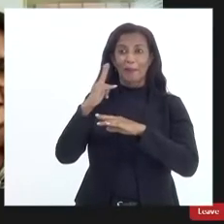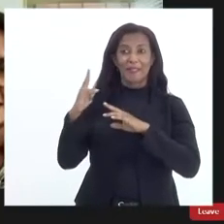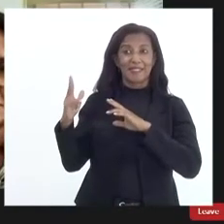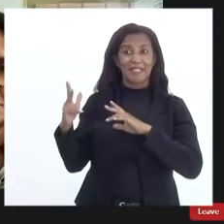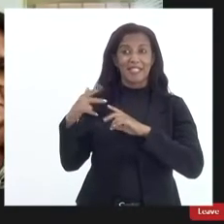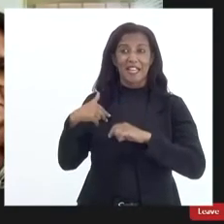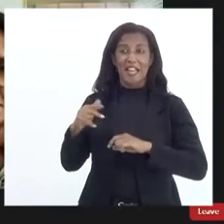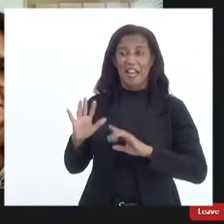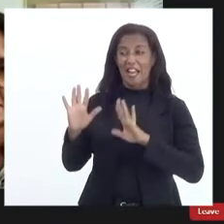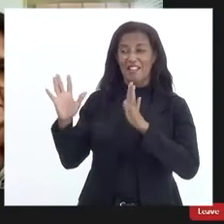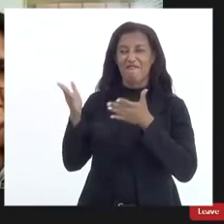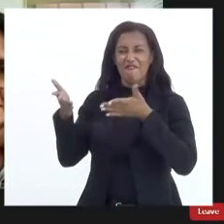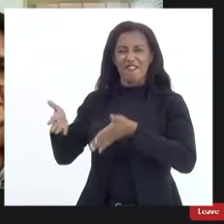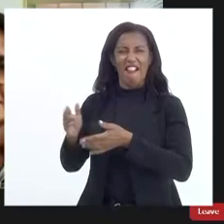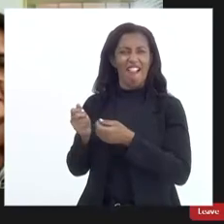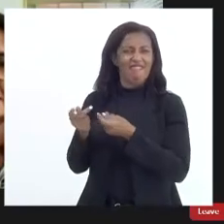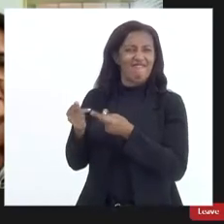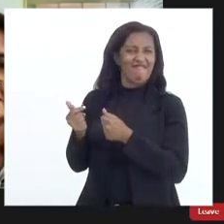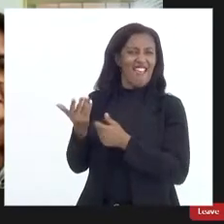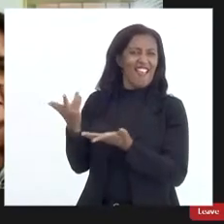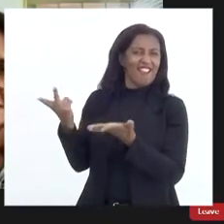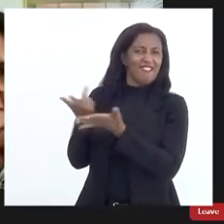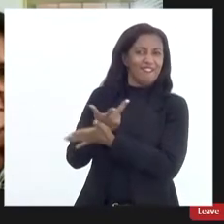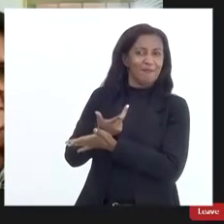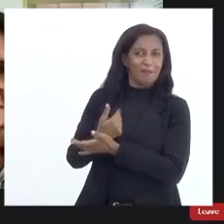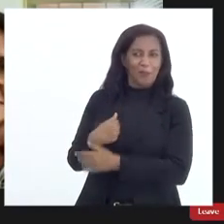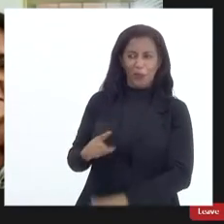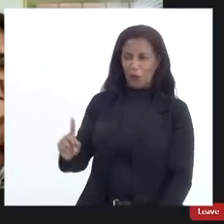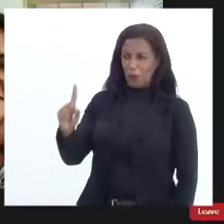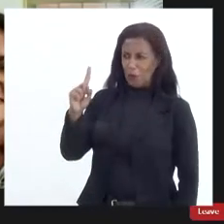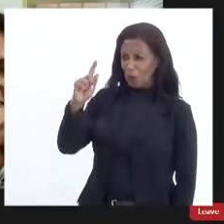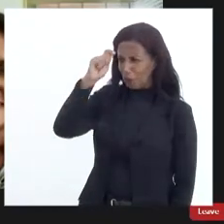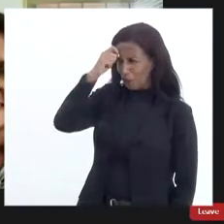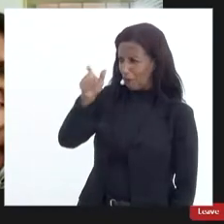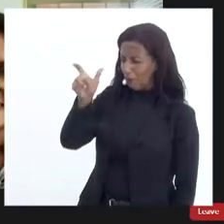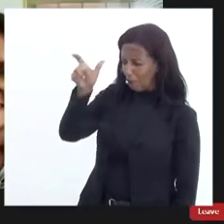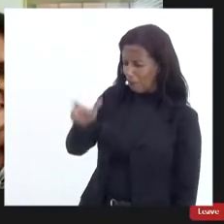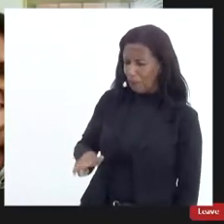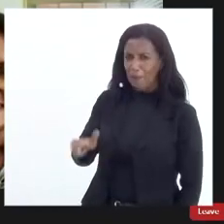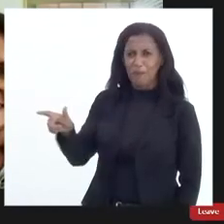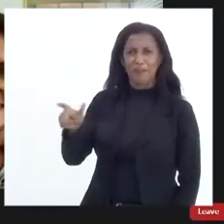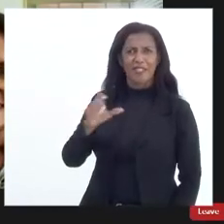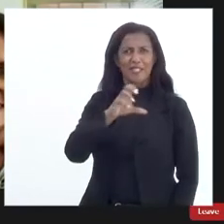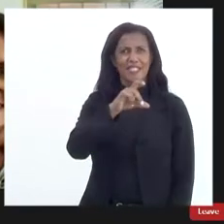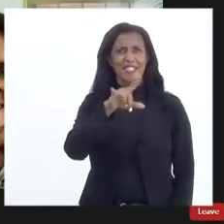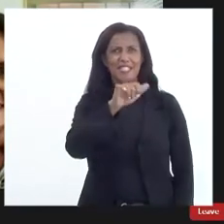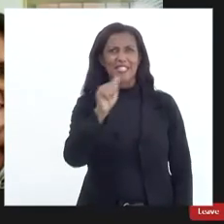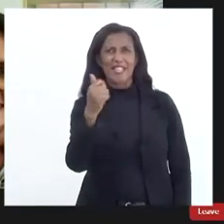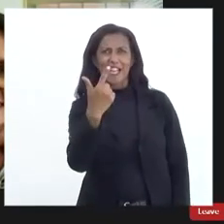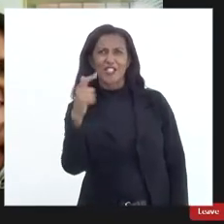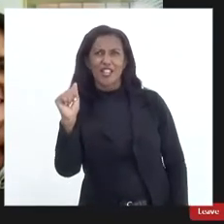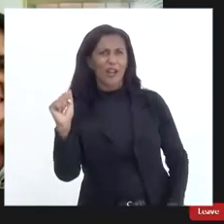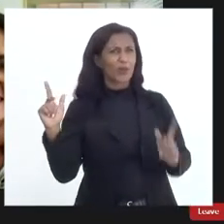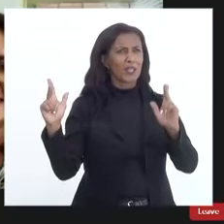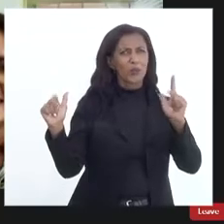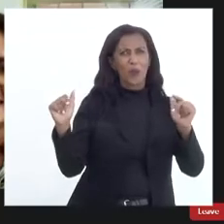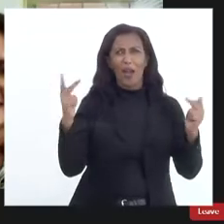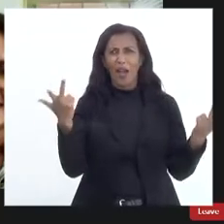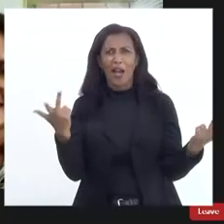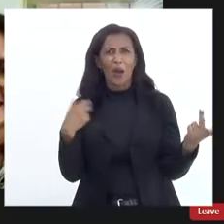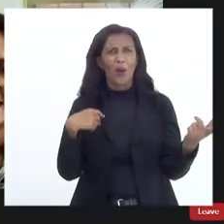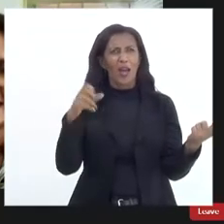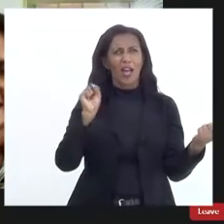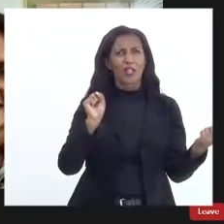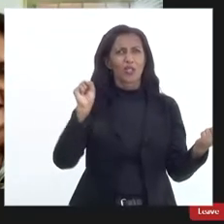eu vou lá que nada vai acontecer, né? Enquanto uma negona, entendeu? E que morou na cidade alta, onde meus parentes também moraram, né? Que a